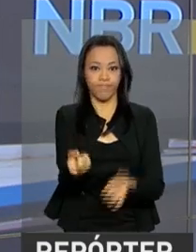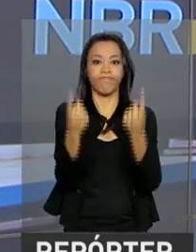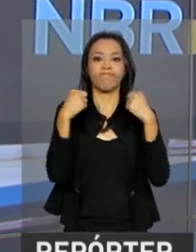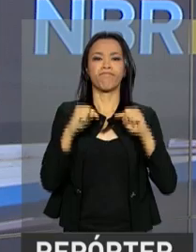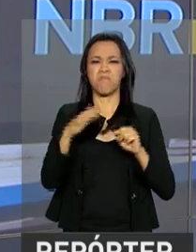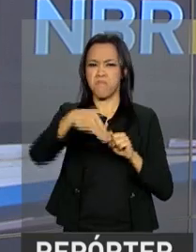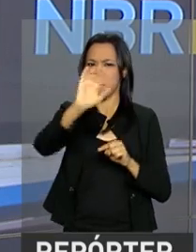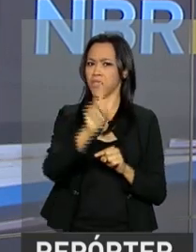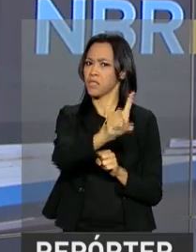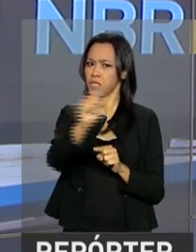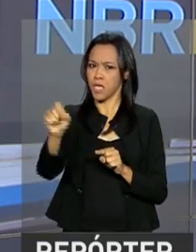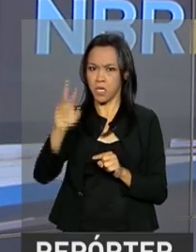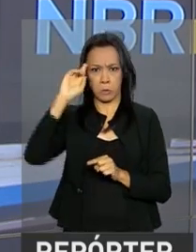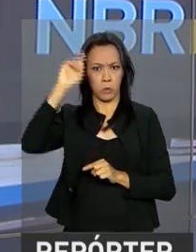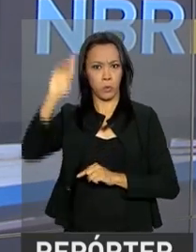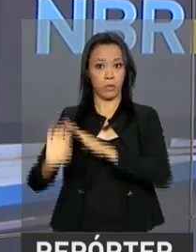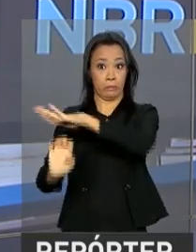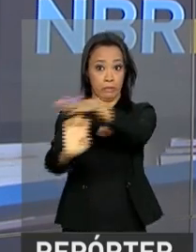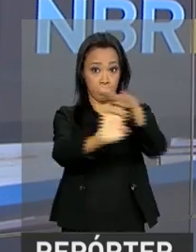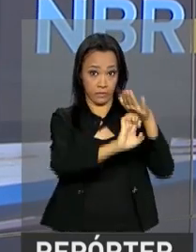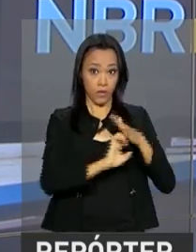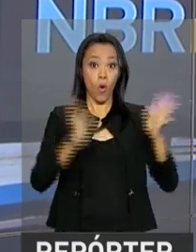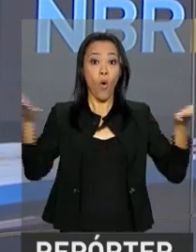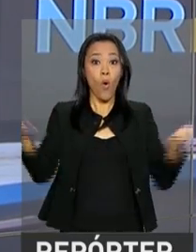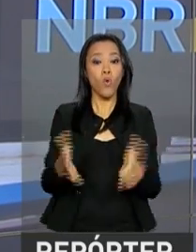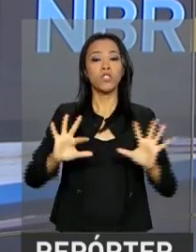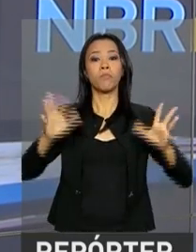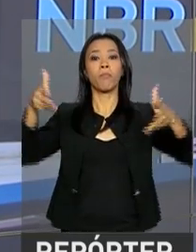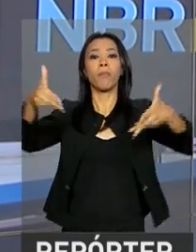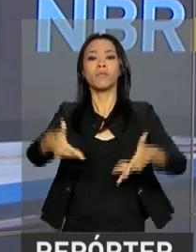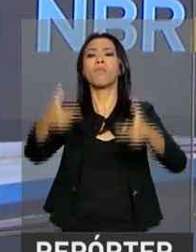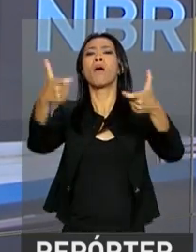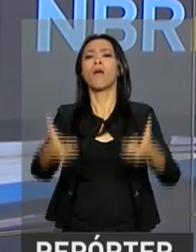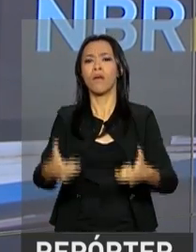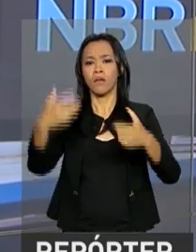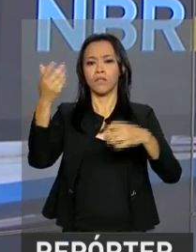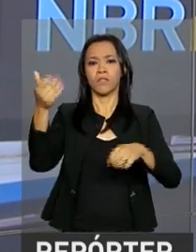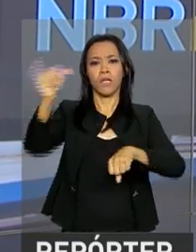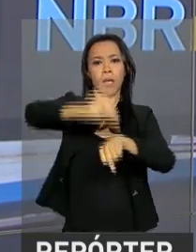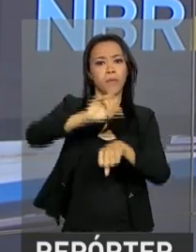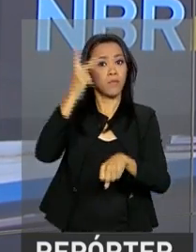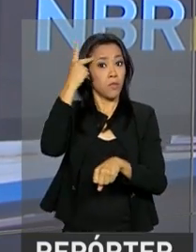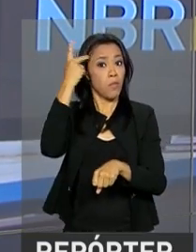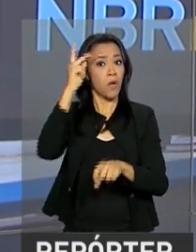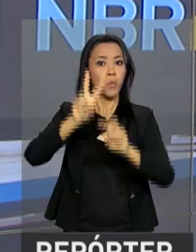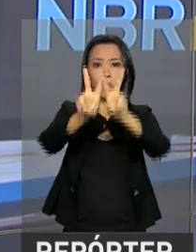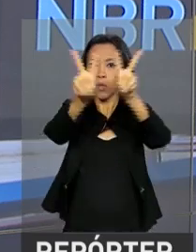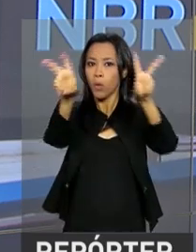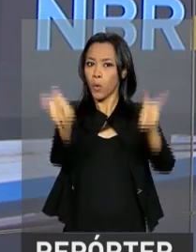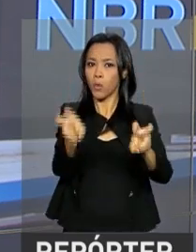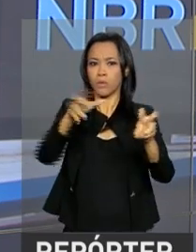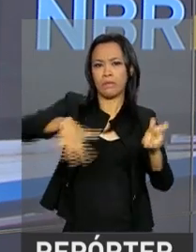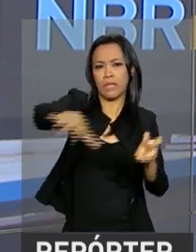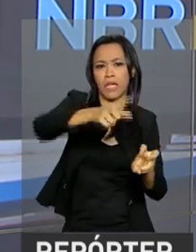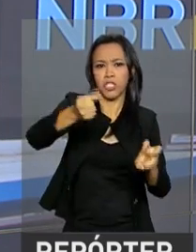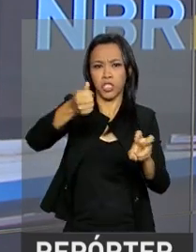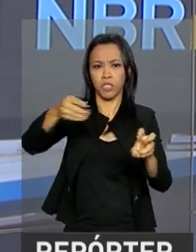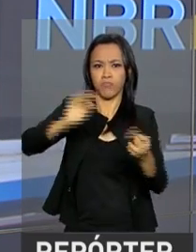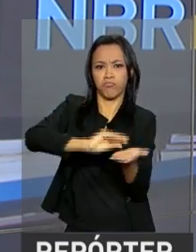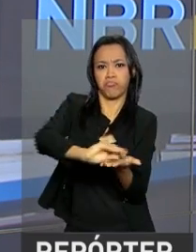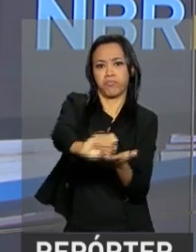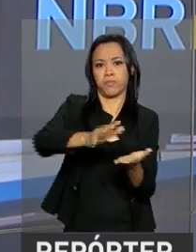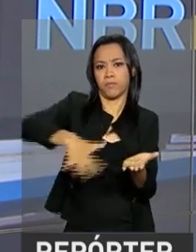mais de 100 empresários participam hoje na capital paulista de um encontro sobre investimentos e o presidente Michel